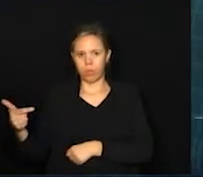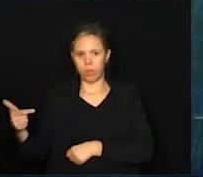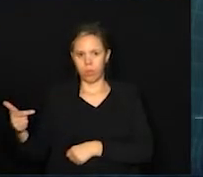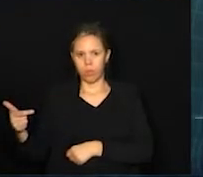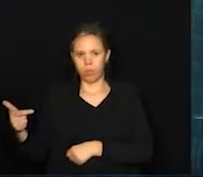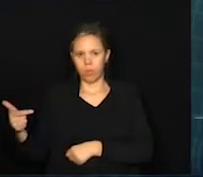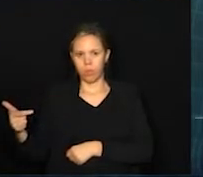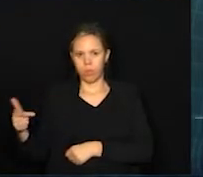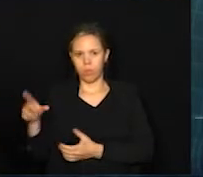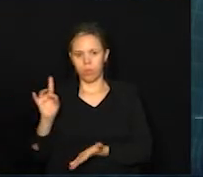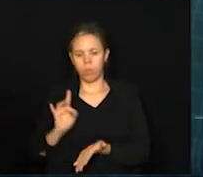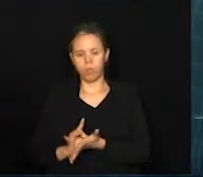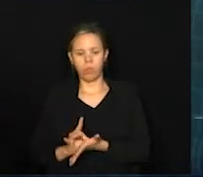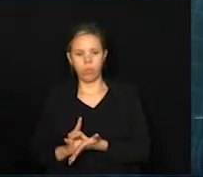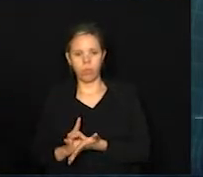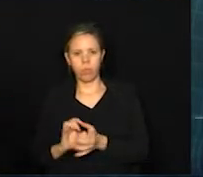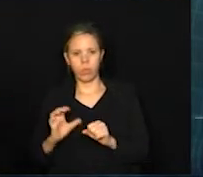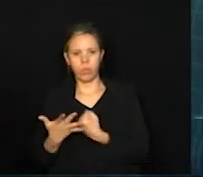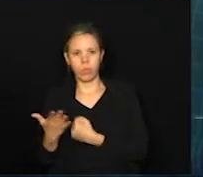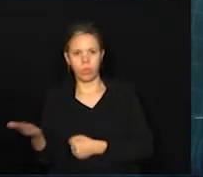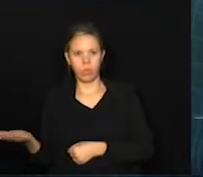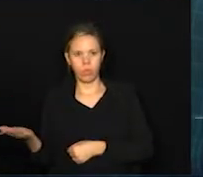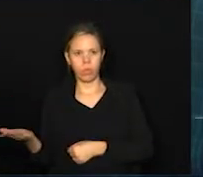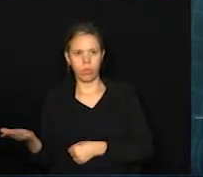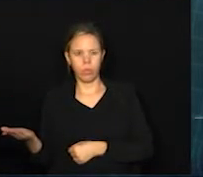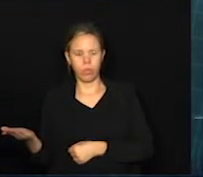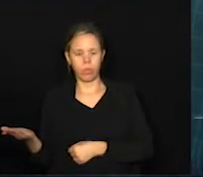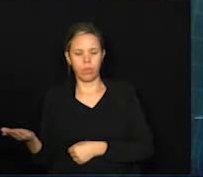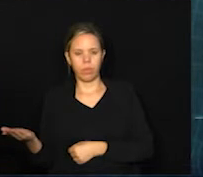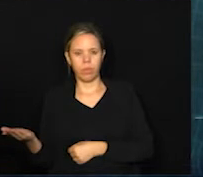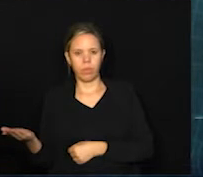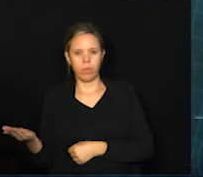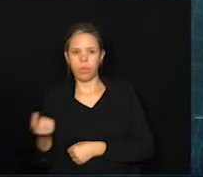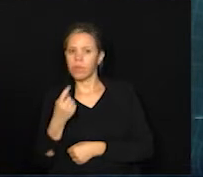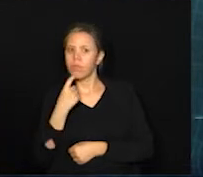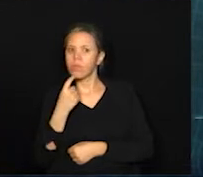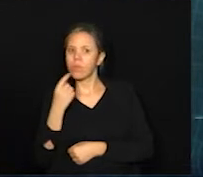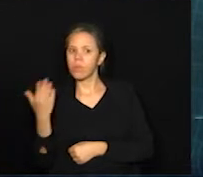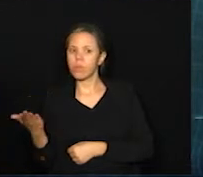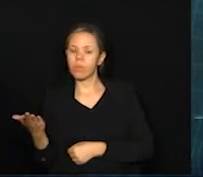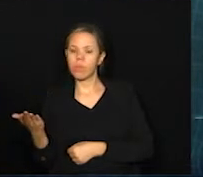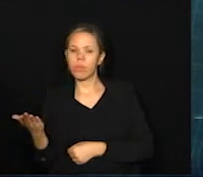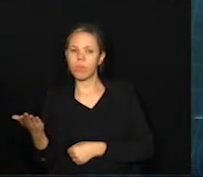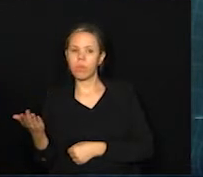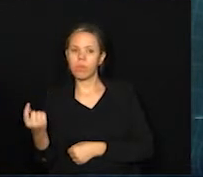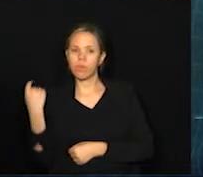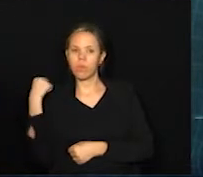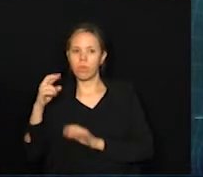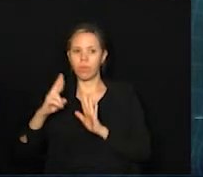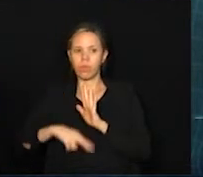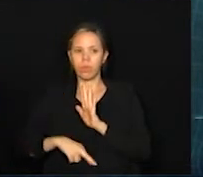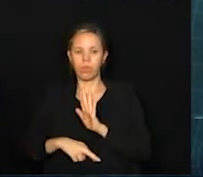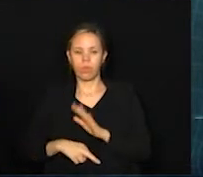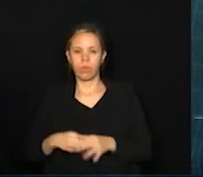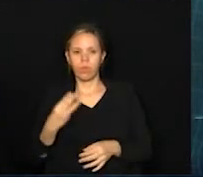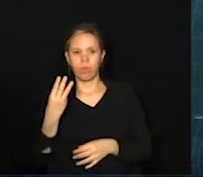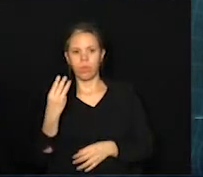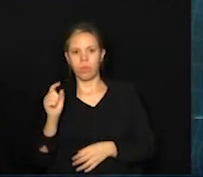7.592 mortes confirmadas pela Covid-19, sendo que em Campinas, de acordo com o último relatório,